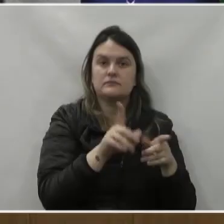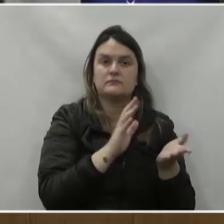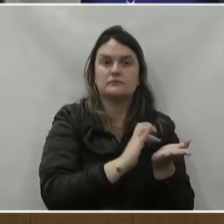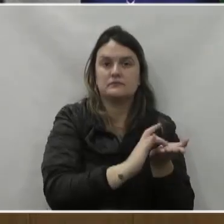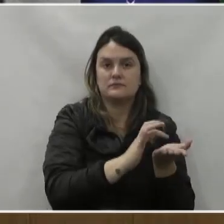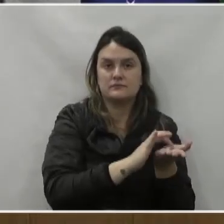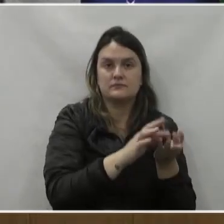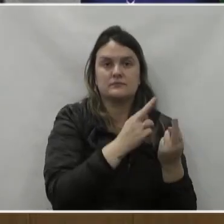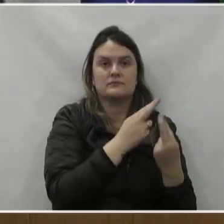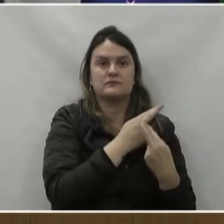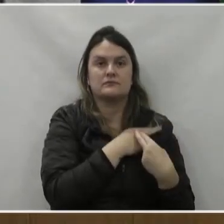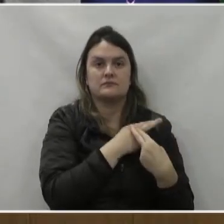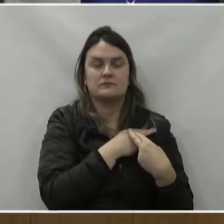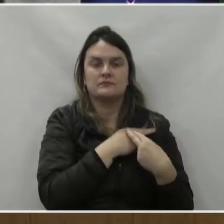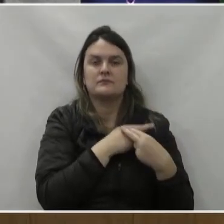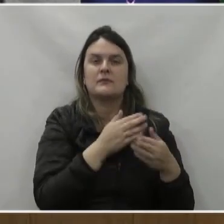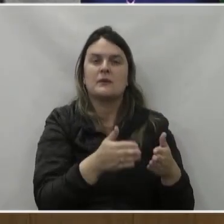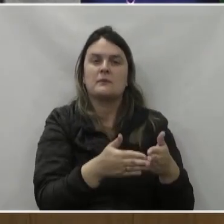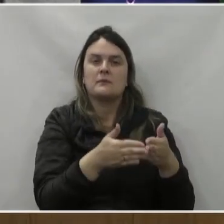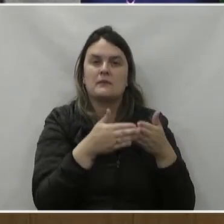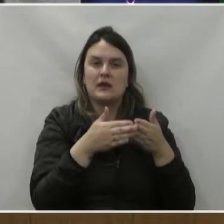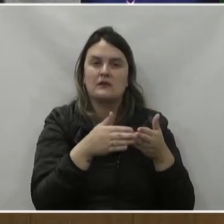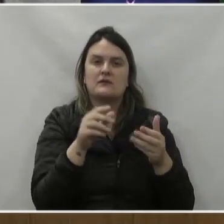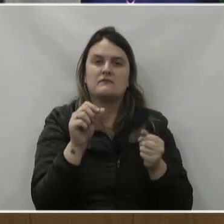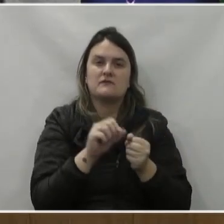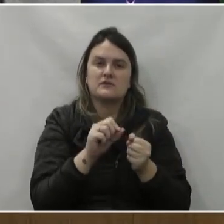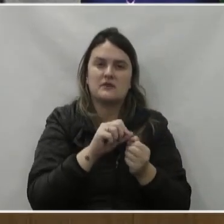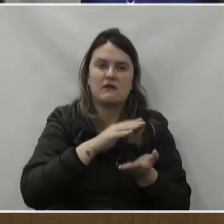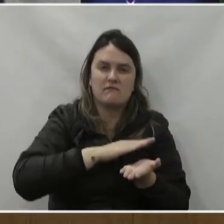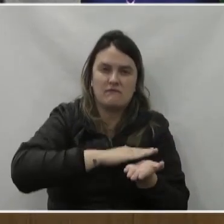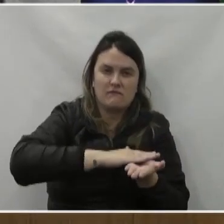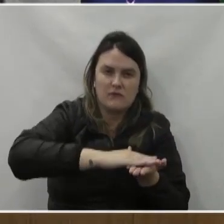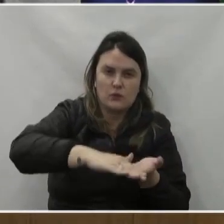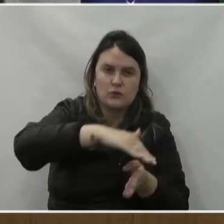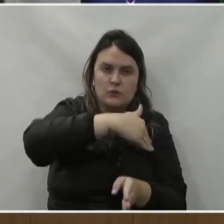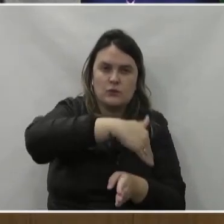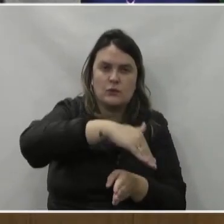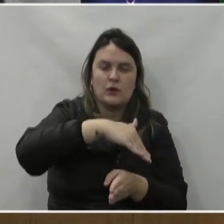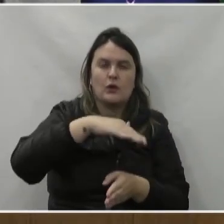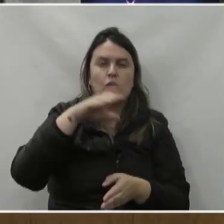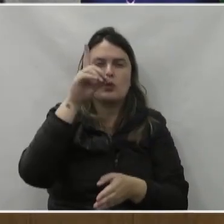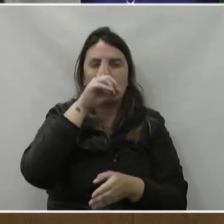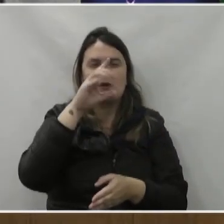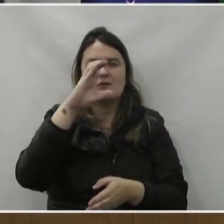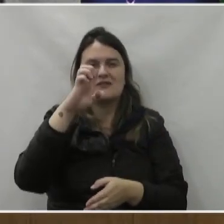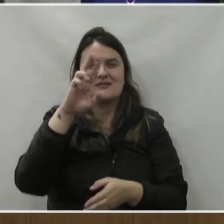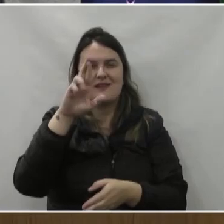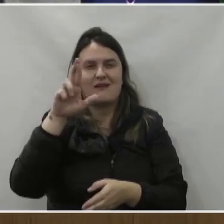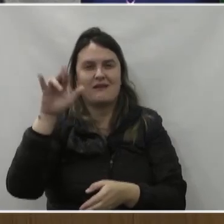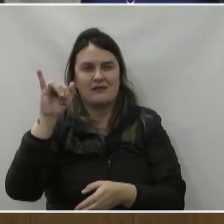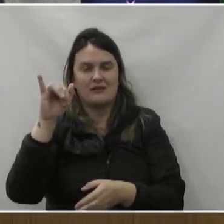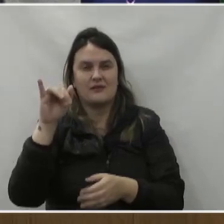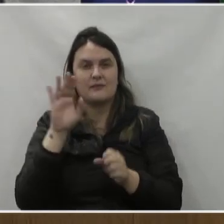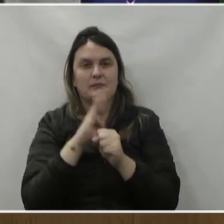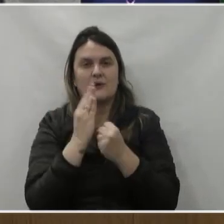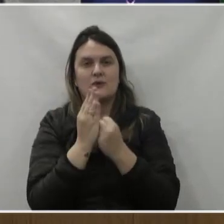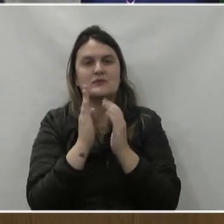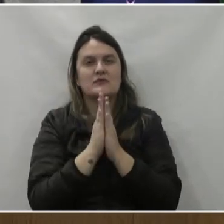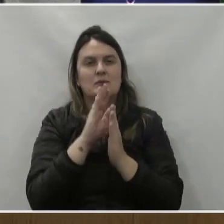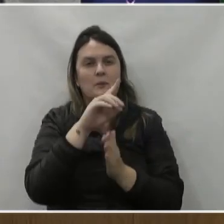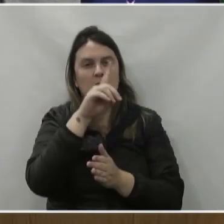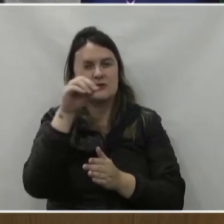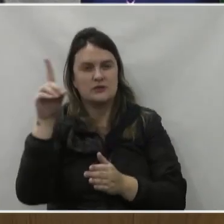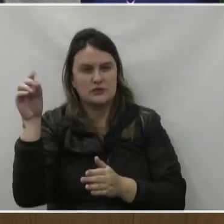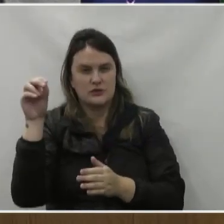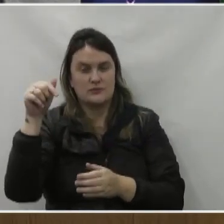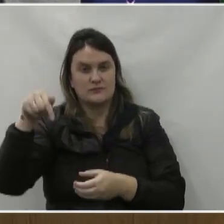secretaria competente, solicita-se a pavimentação asfáltica da rua Domingos Selle, no bairro São Sebastião e União da